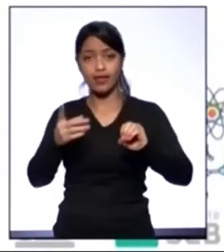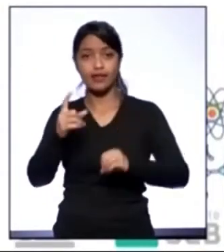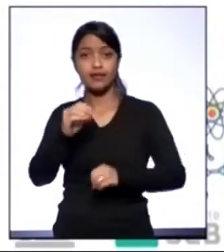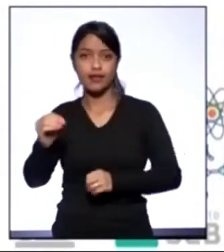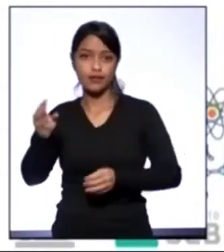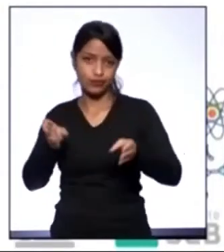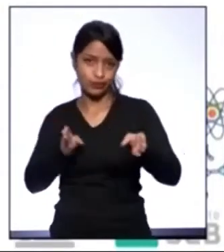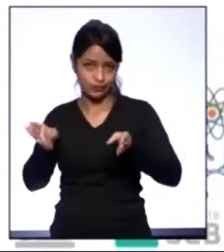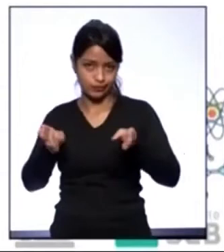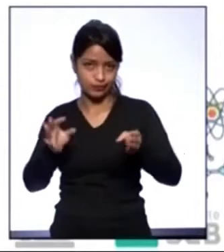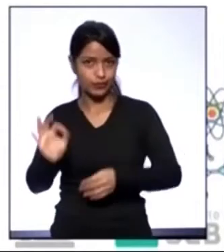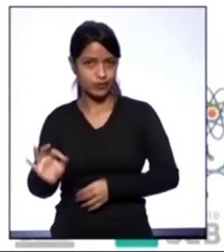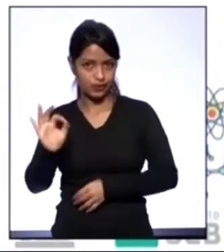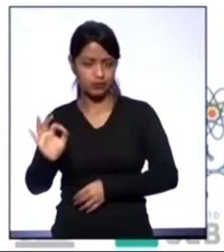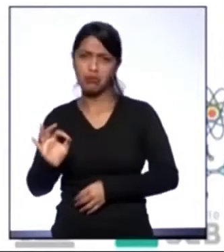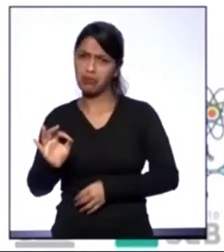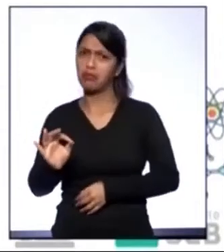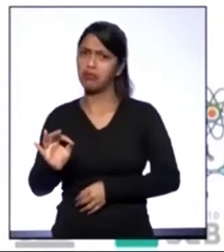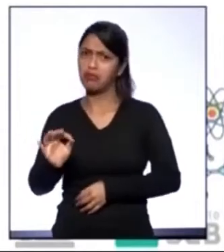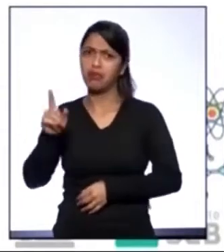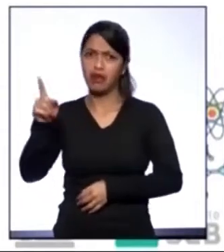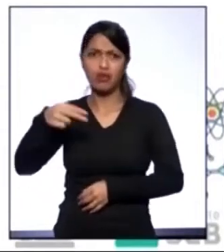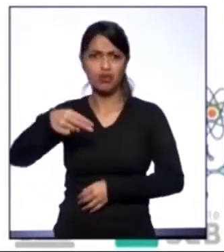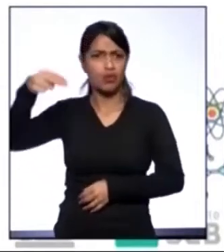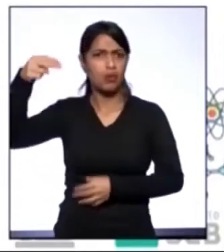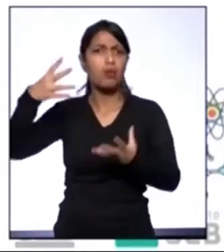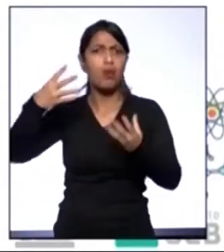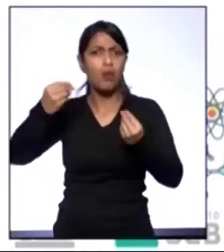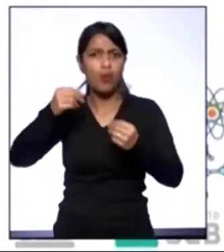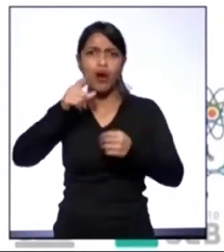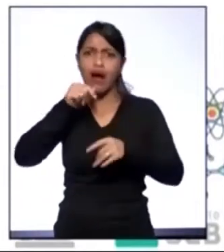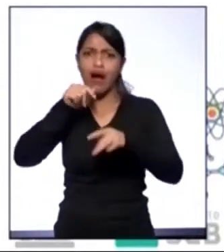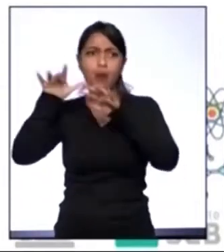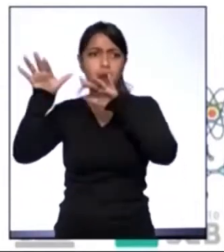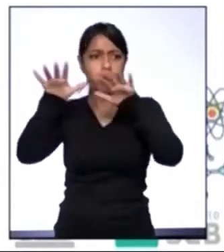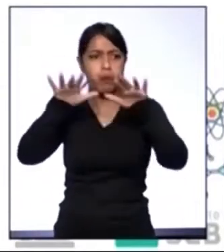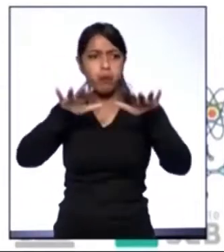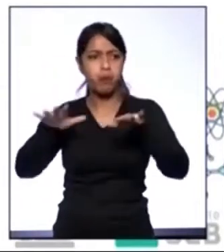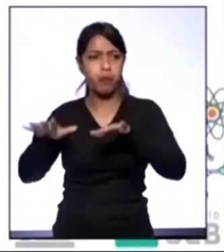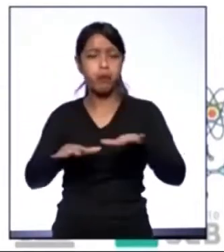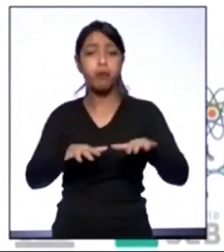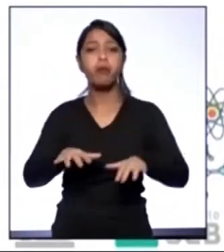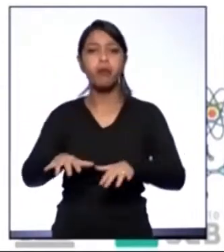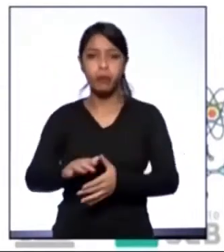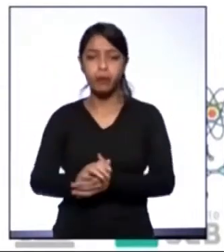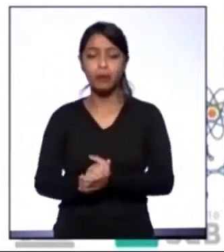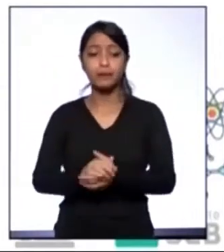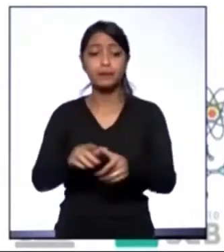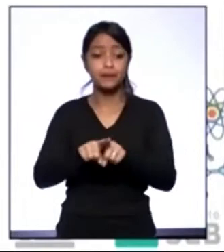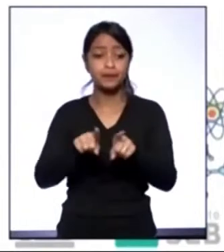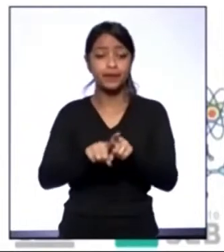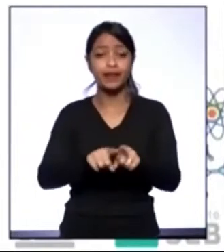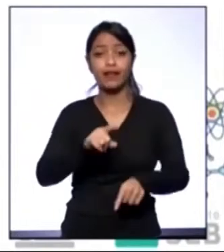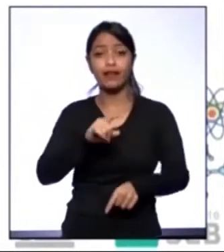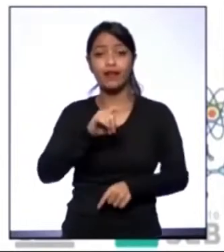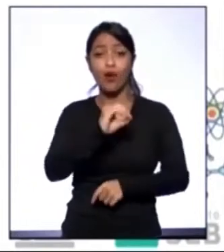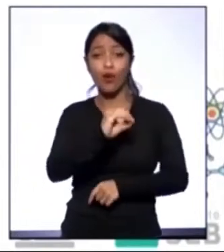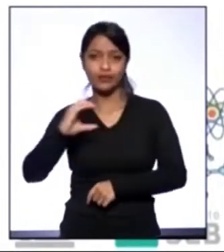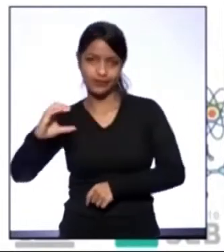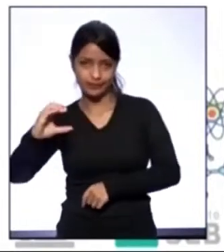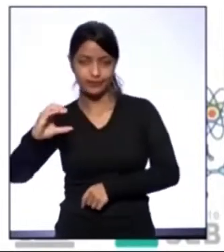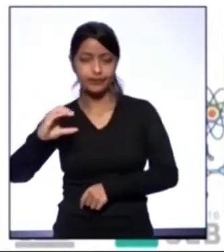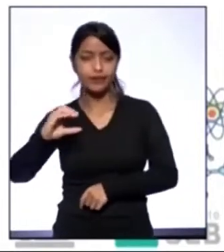100% tem muita umidade no Nordeste. Está chovendo no Nordeste. No Centro-Oeste, de 55% a